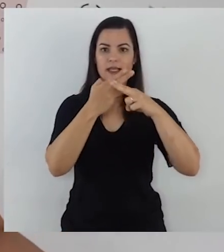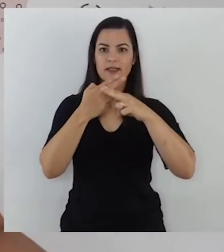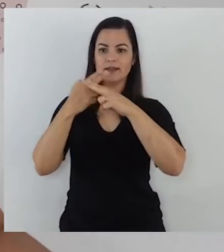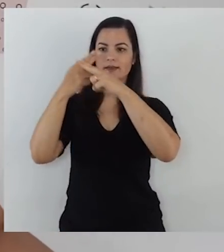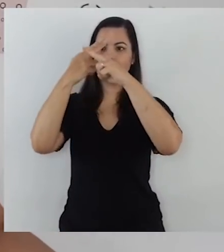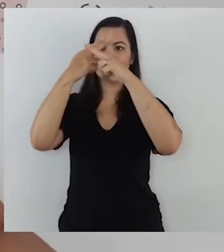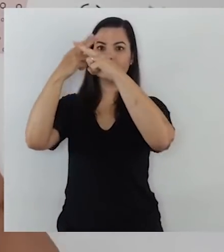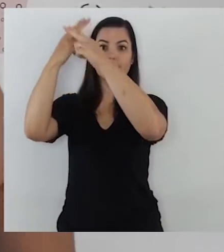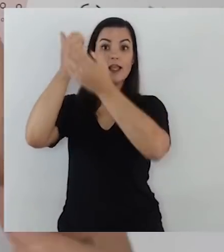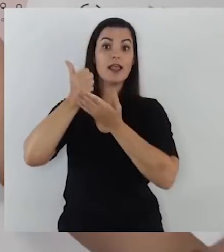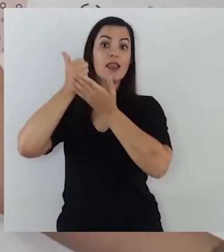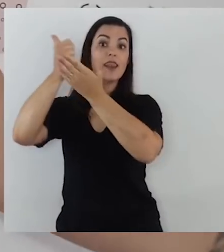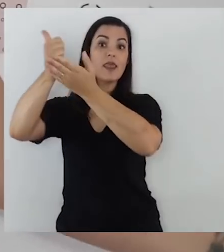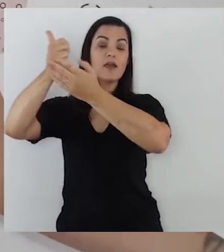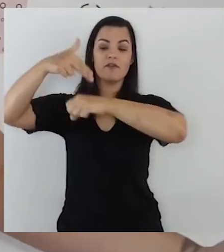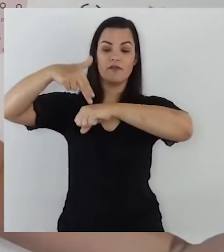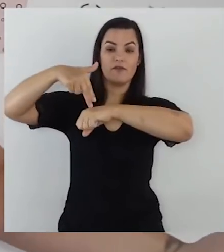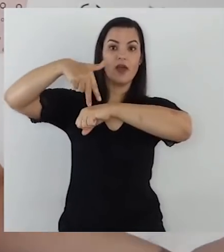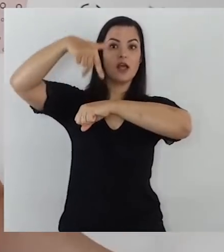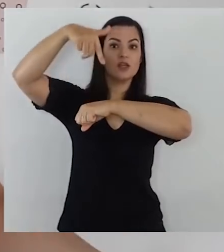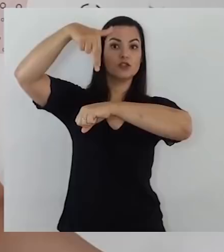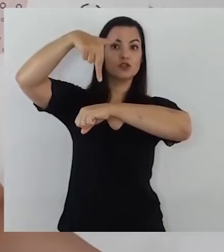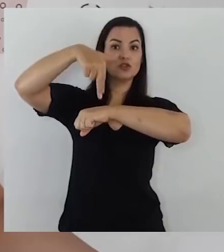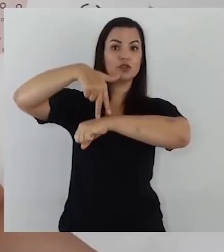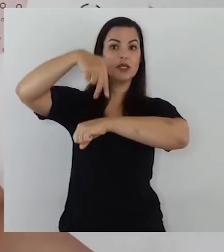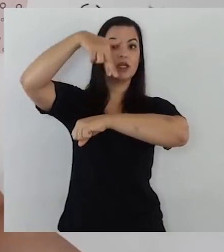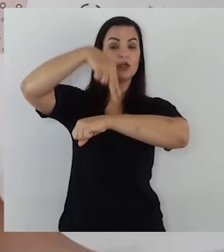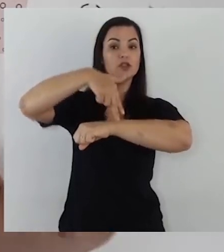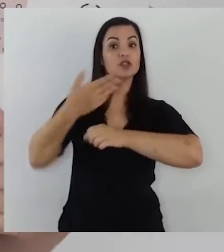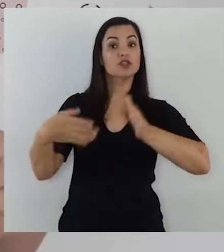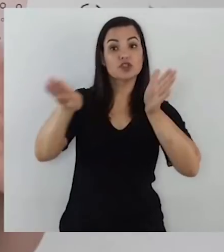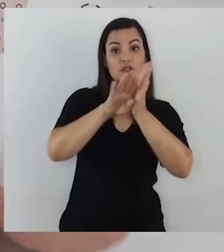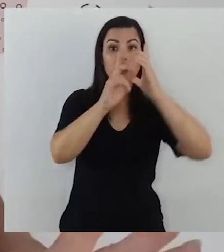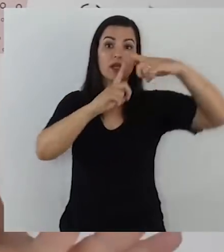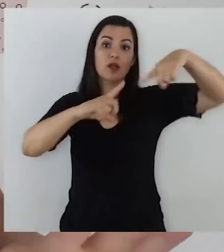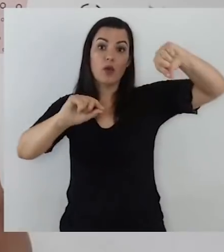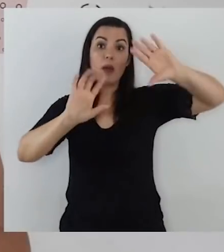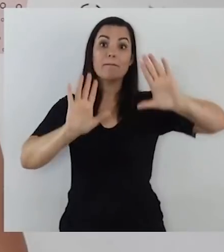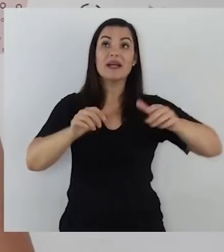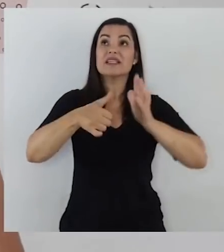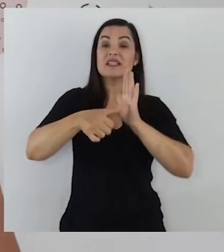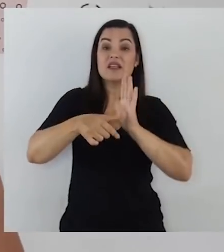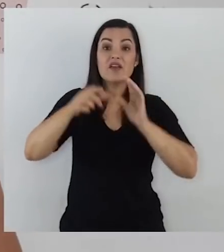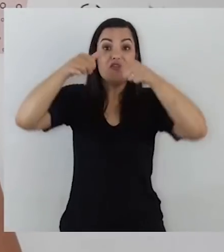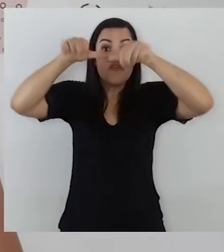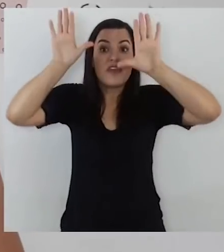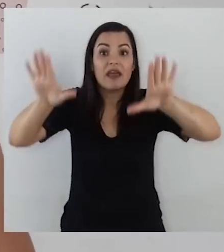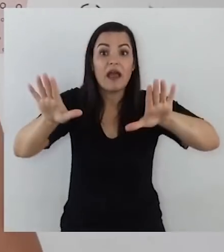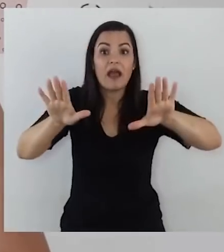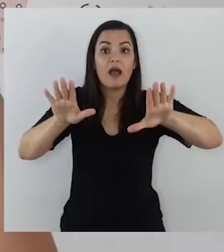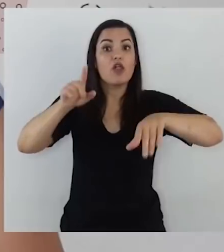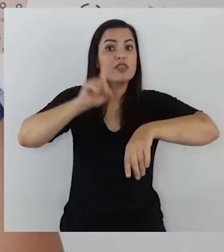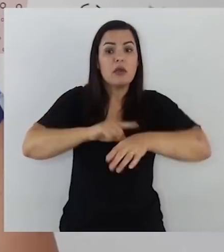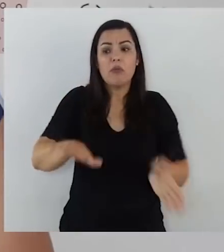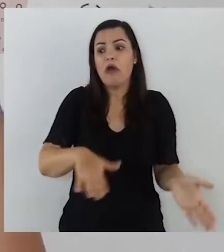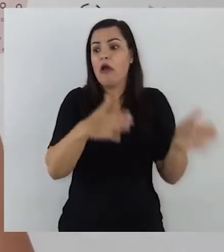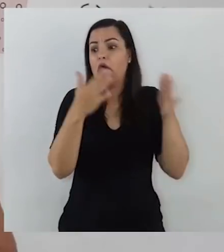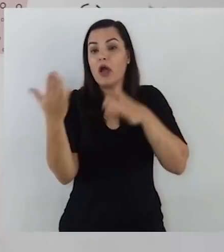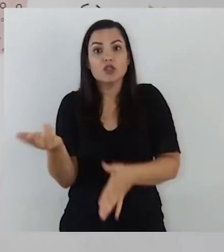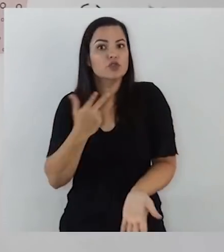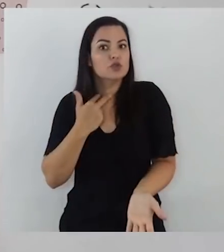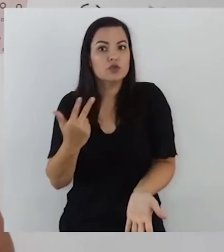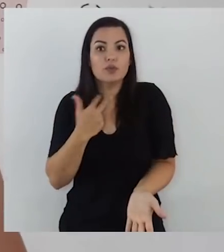a Lua. Só que eles não podiam ficar lá o tempo inteiro, né? Saiu da nossa atmosfera, não tem gravidade. Então, você depende